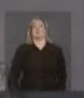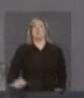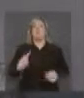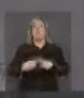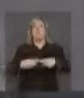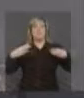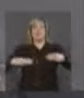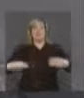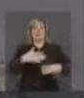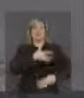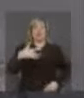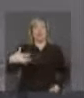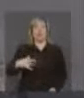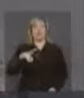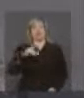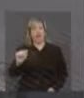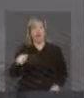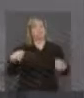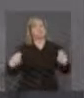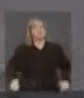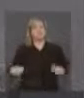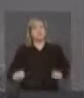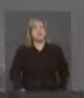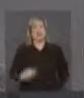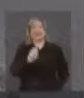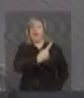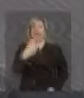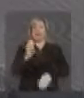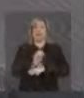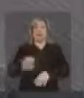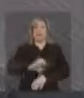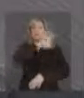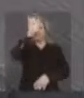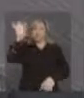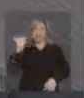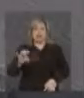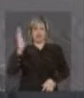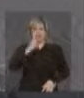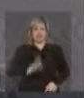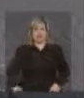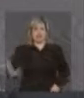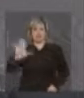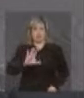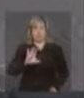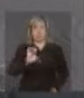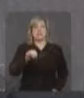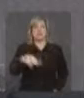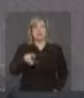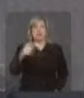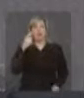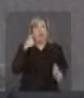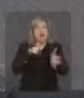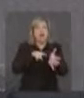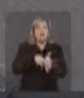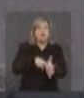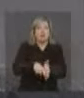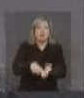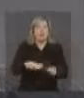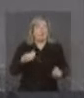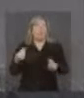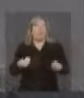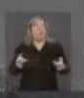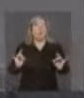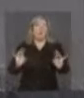em cada estado da federação, um centro de avaliação da qualidade